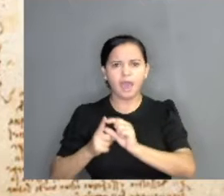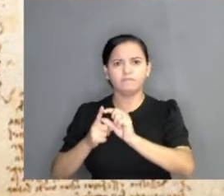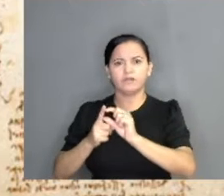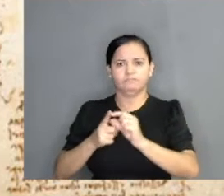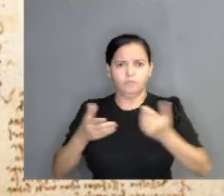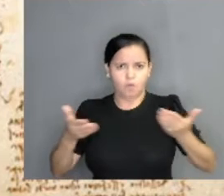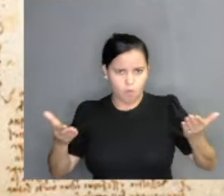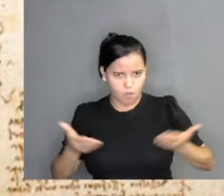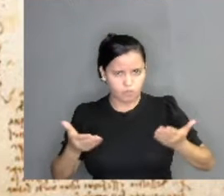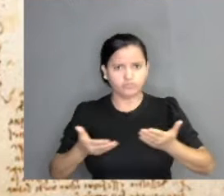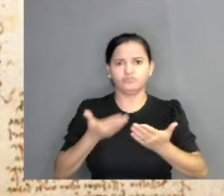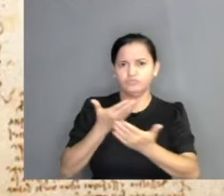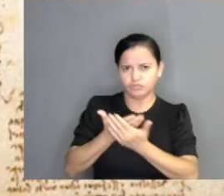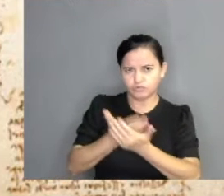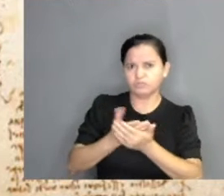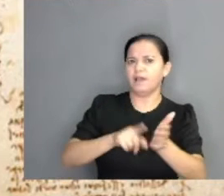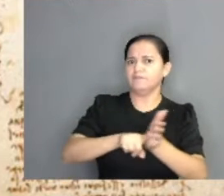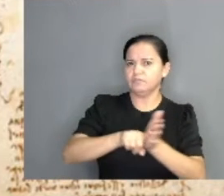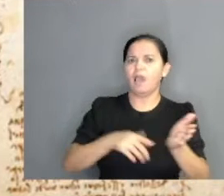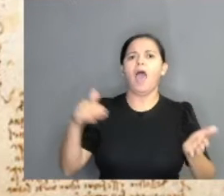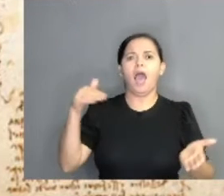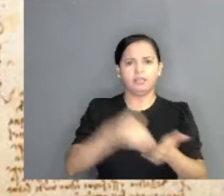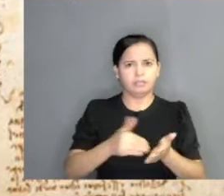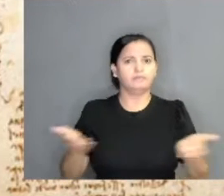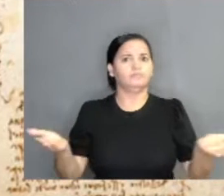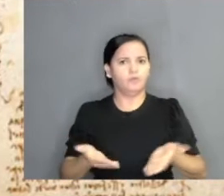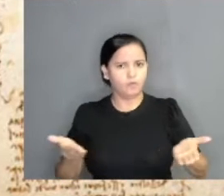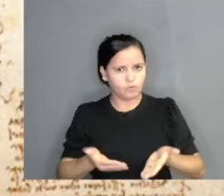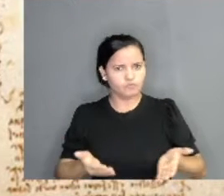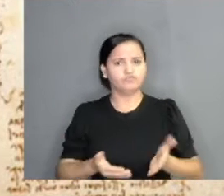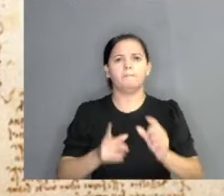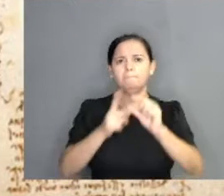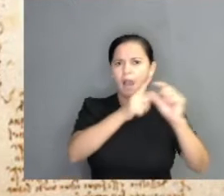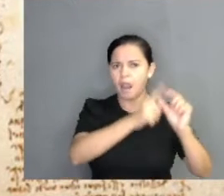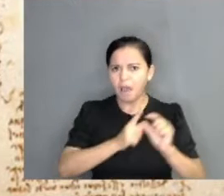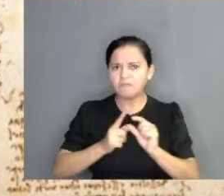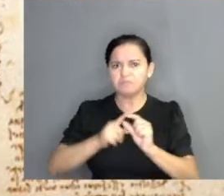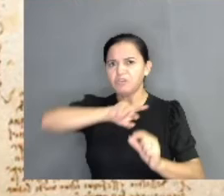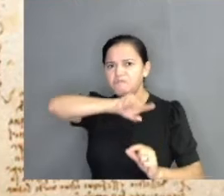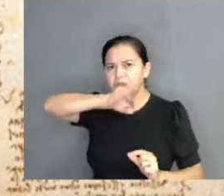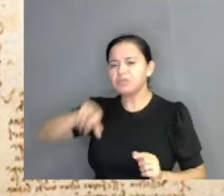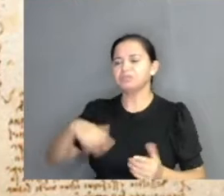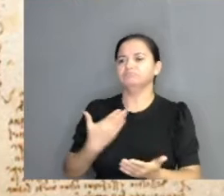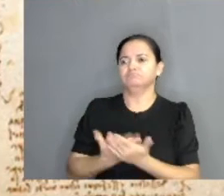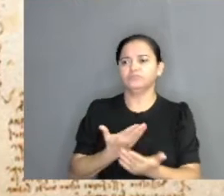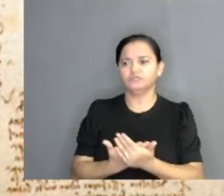estudada. Interessante. Até hoje acontece isso, viu, pessoal?